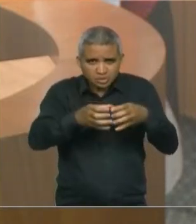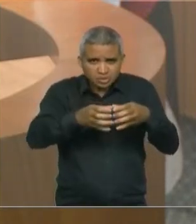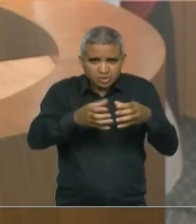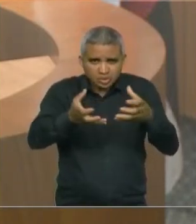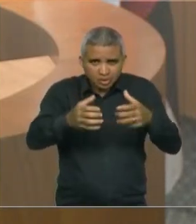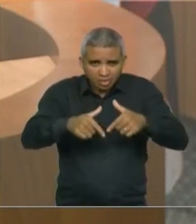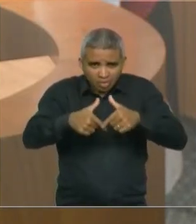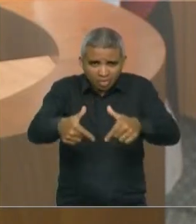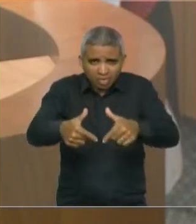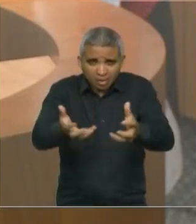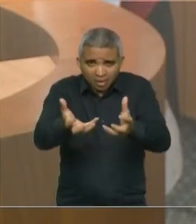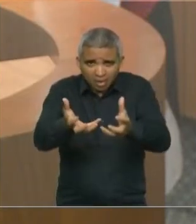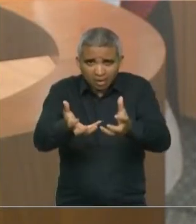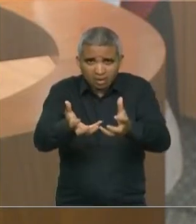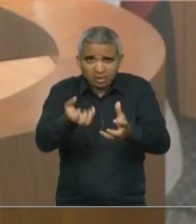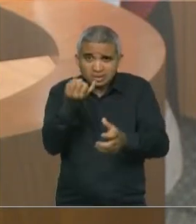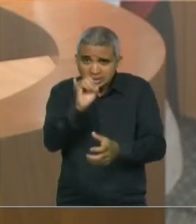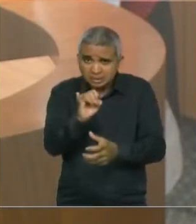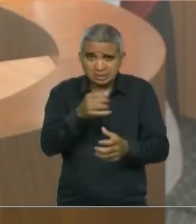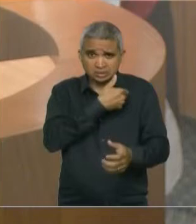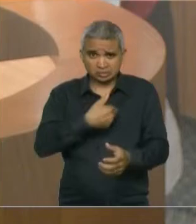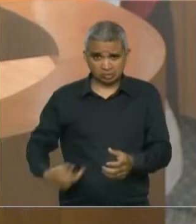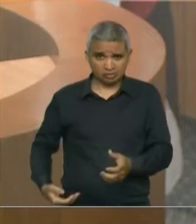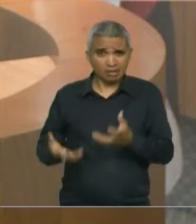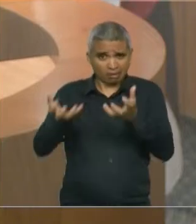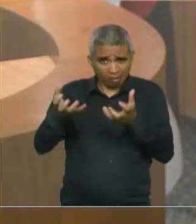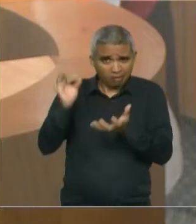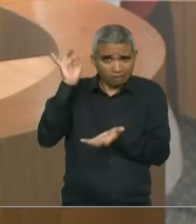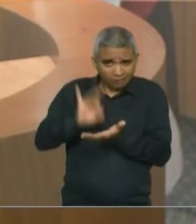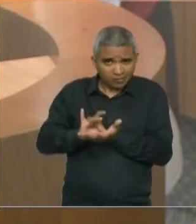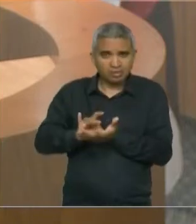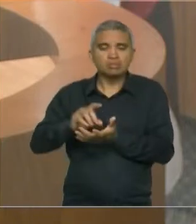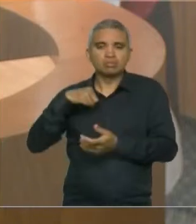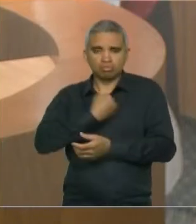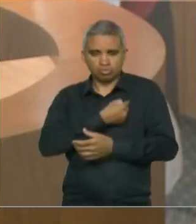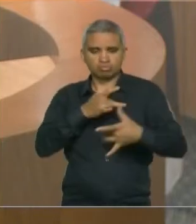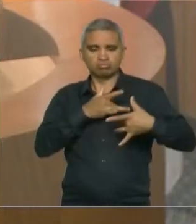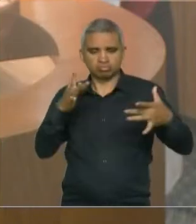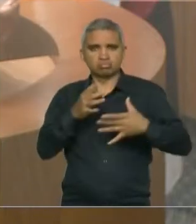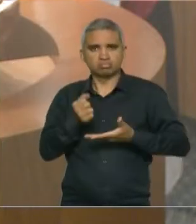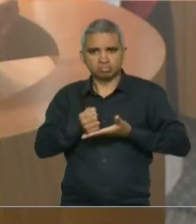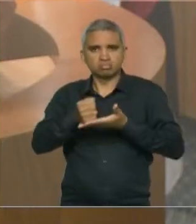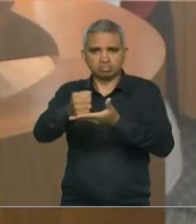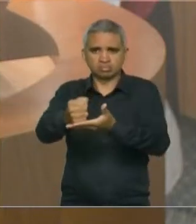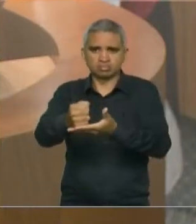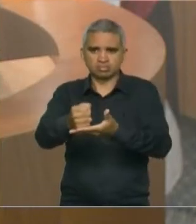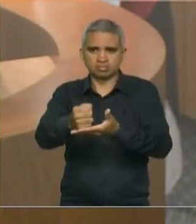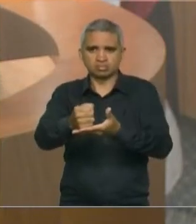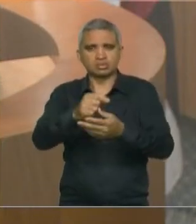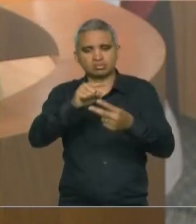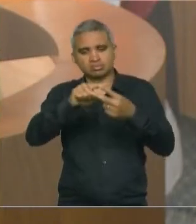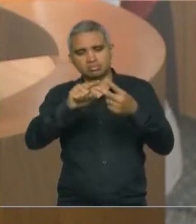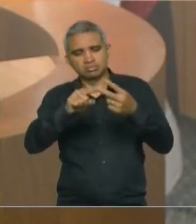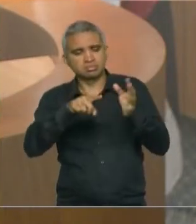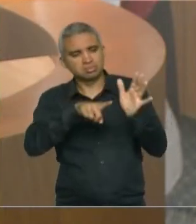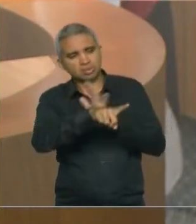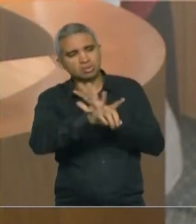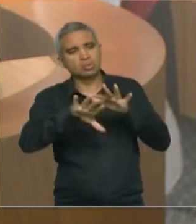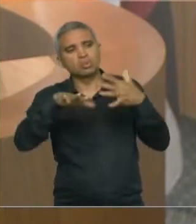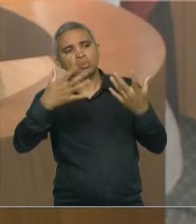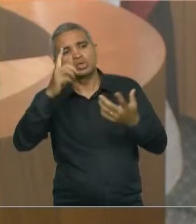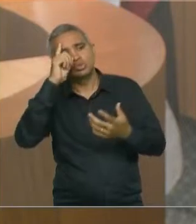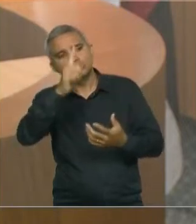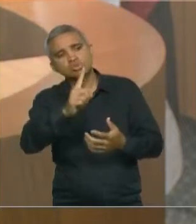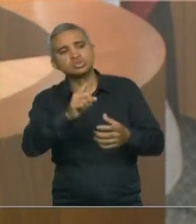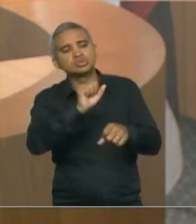com essa casa para o convencimento dos prefeitos. Fica essas perguntas ao senhor secretário Lula e espero que ele possa respondê-las.